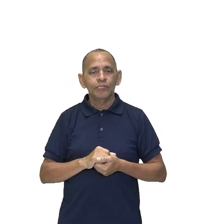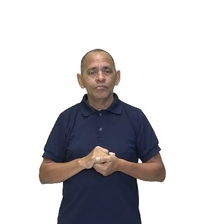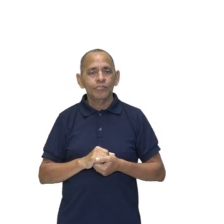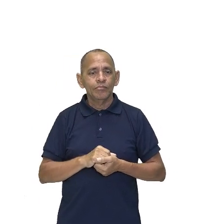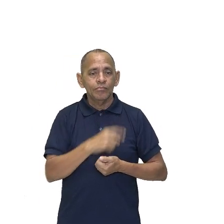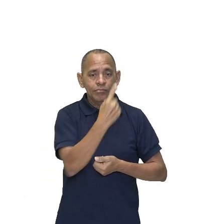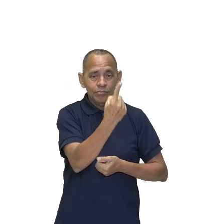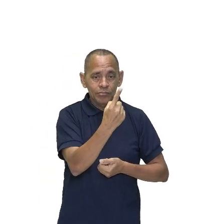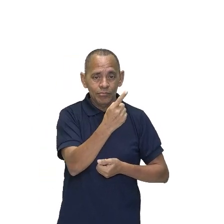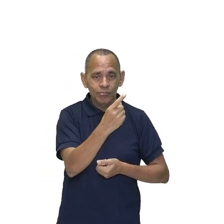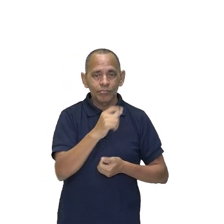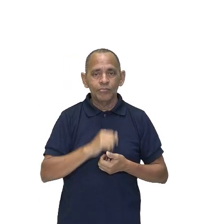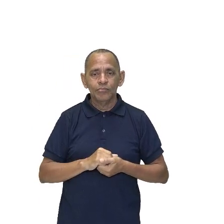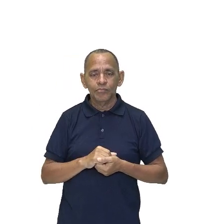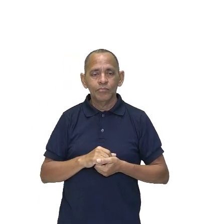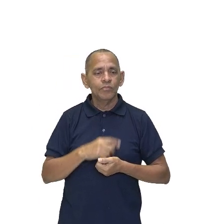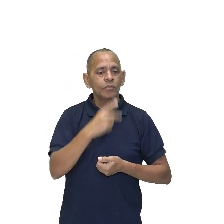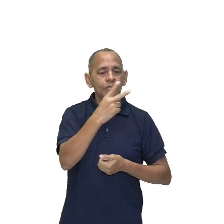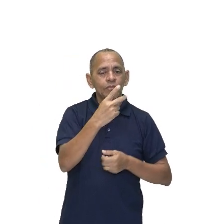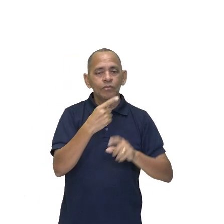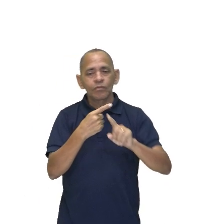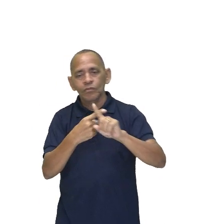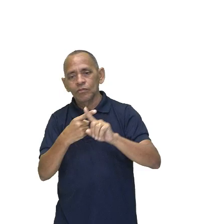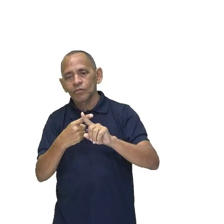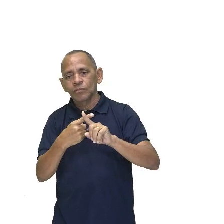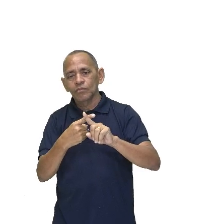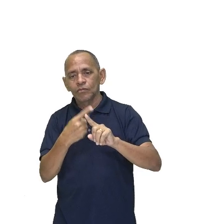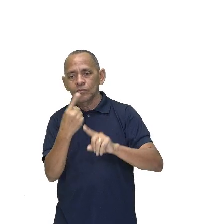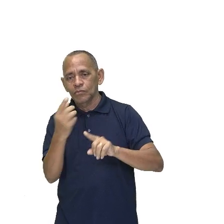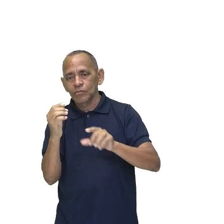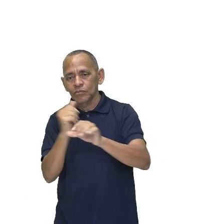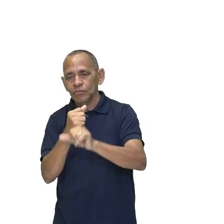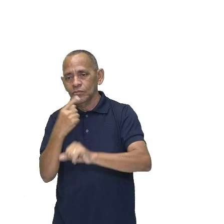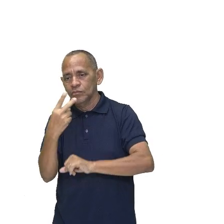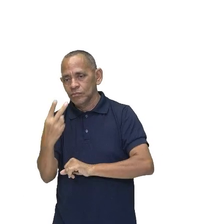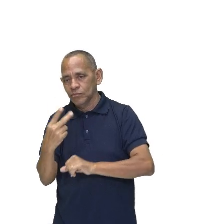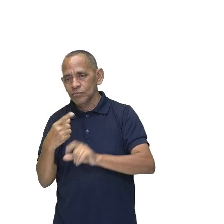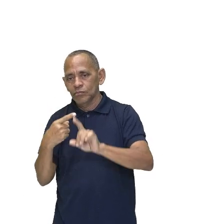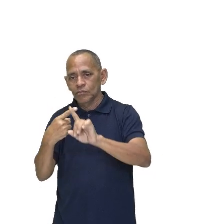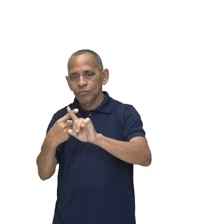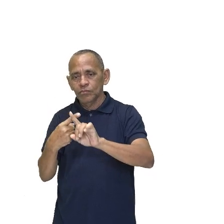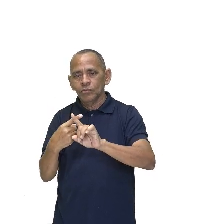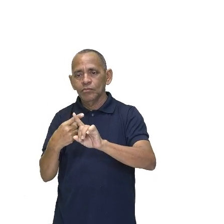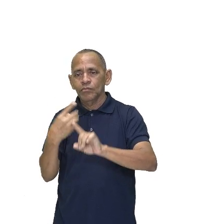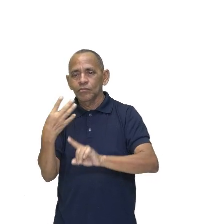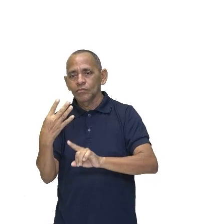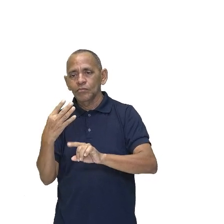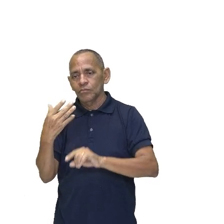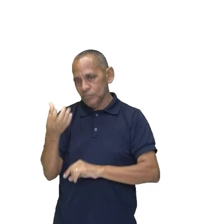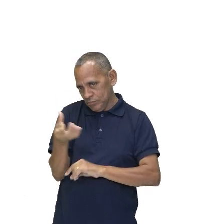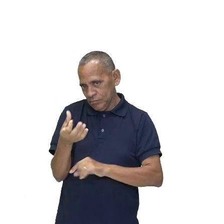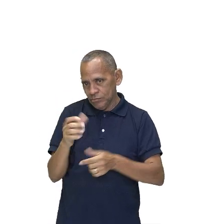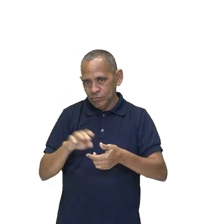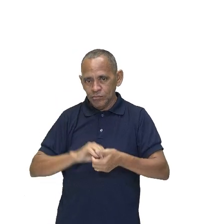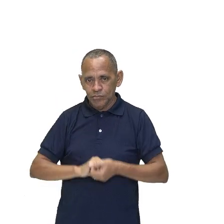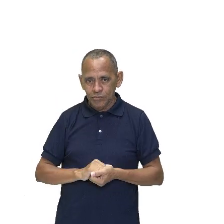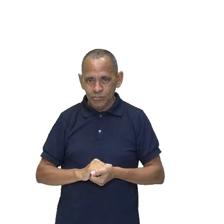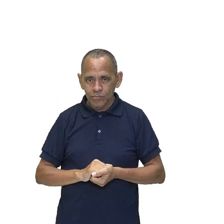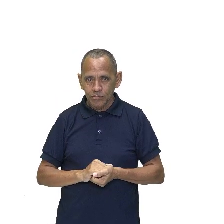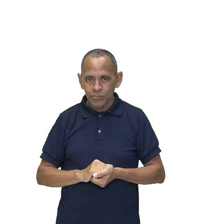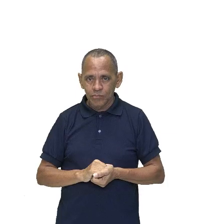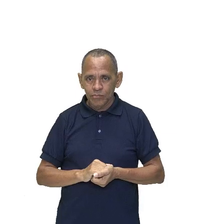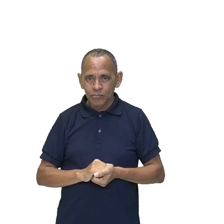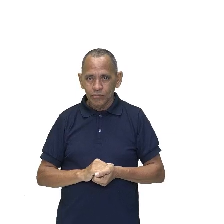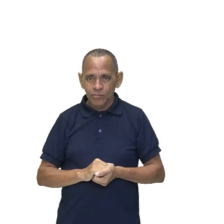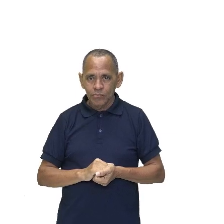1. Então, vai ficar 2 vezes 1, que são 2, e 2 mais 4, 6. X e y, tá? x1